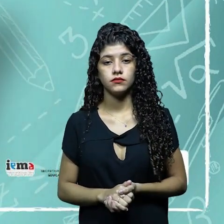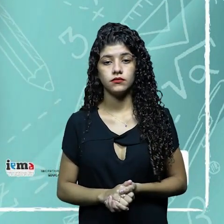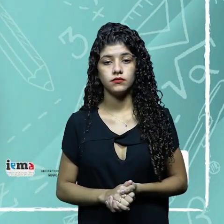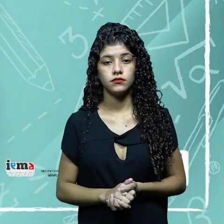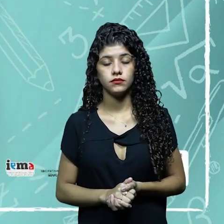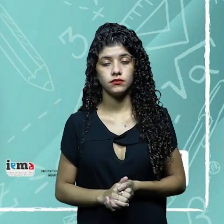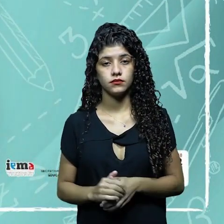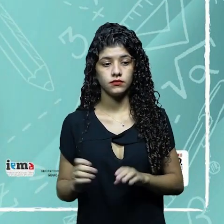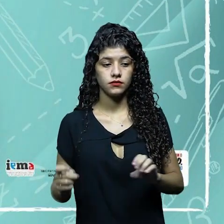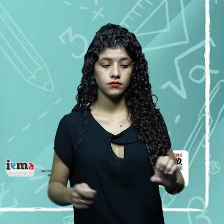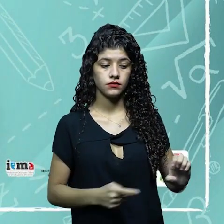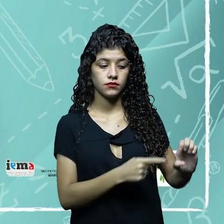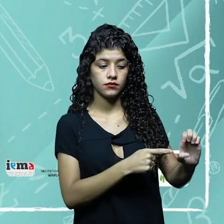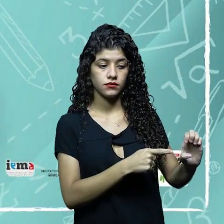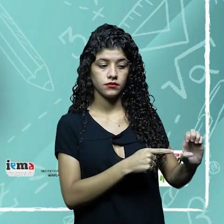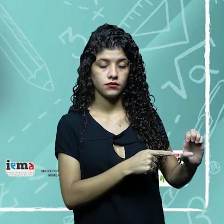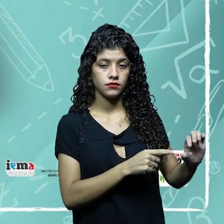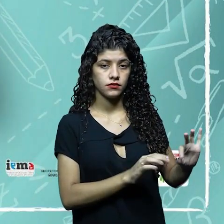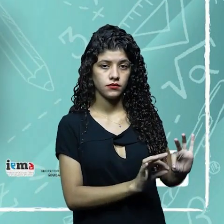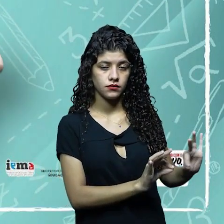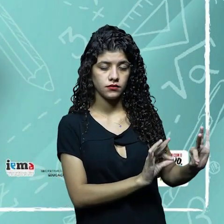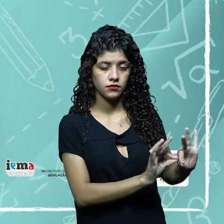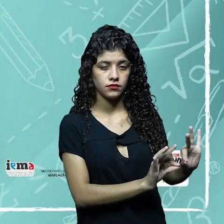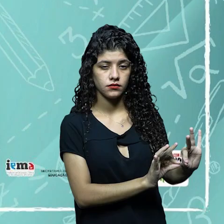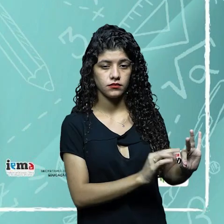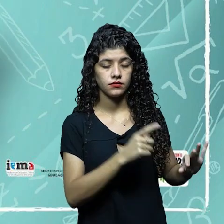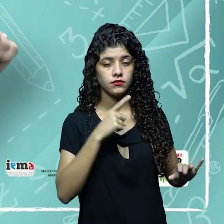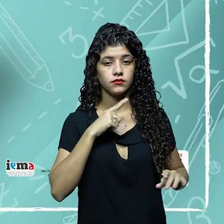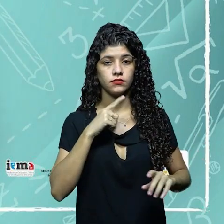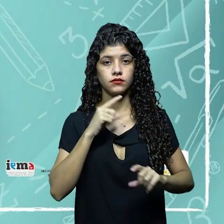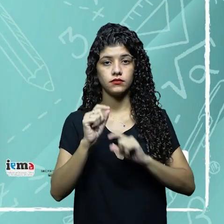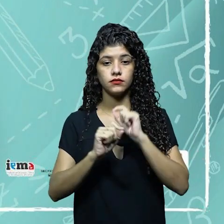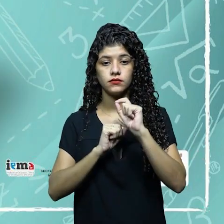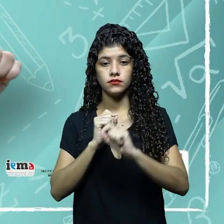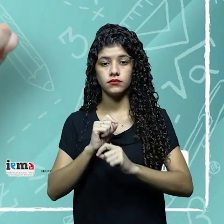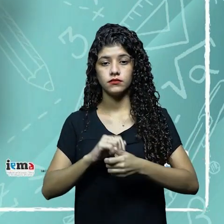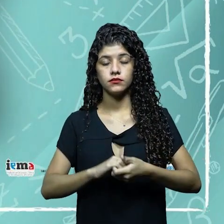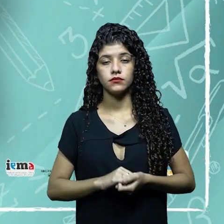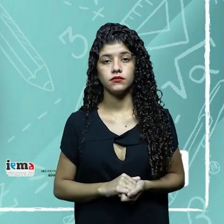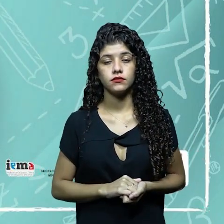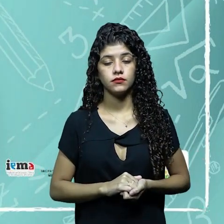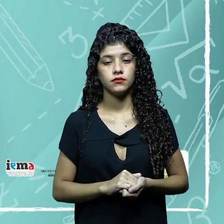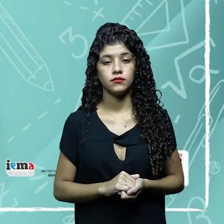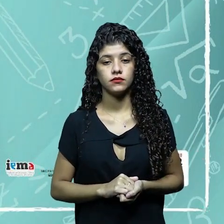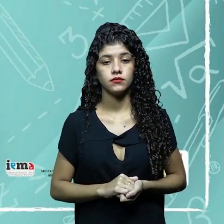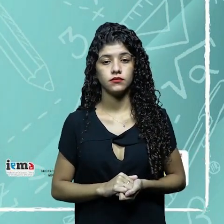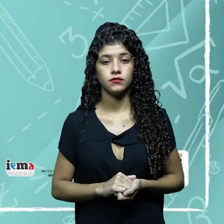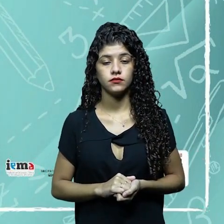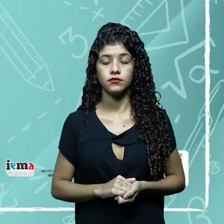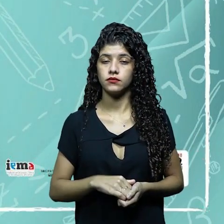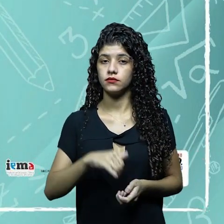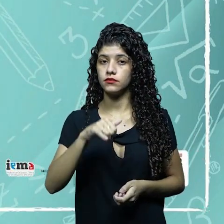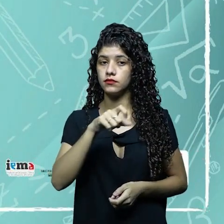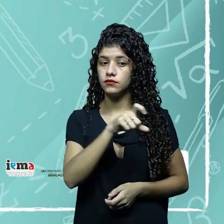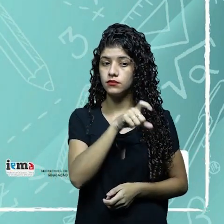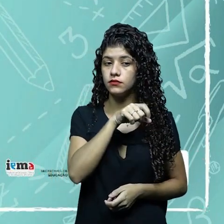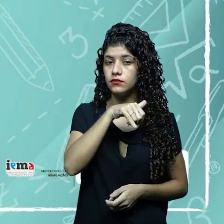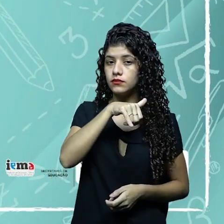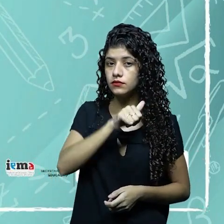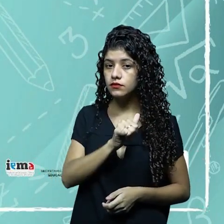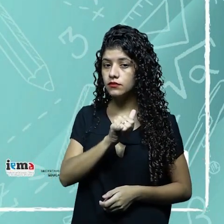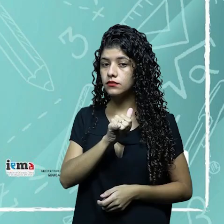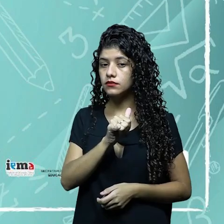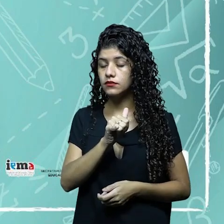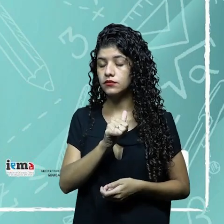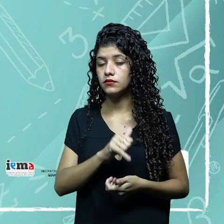esquerdo vai ter esse eixinho lá, o eixo X e o eixo Y, se for bidimensional, que é o nosso